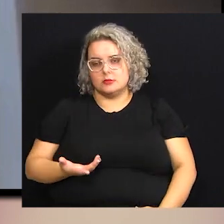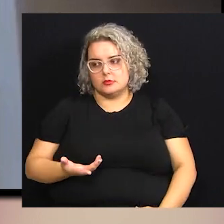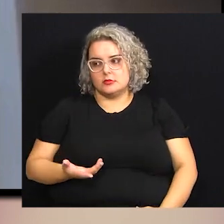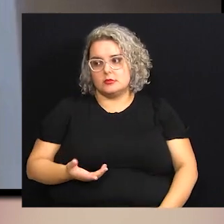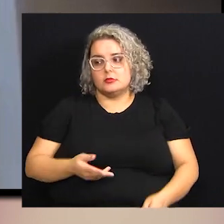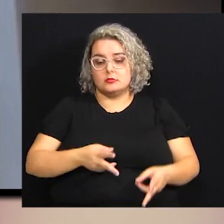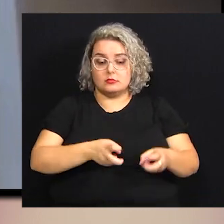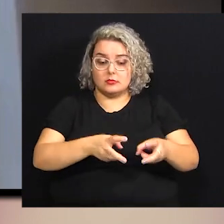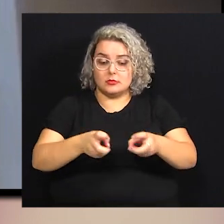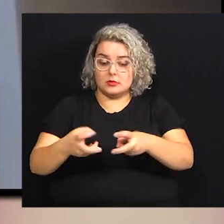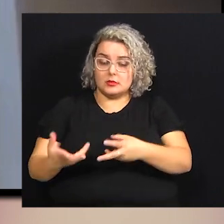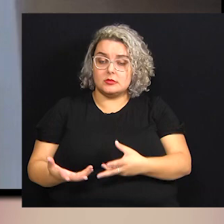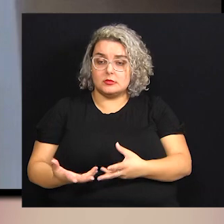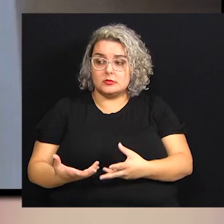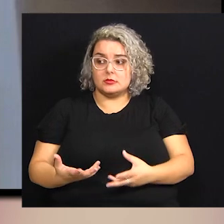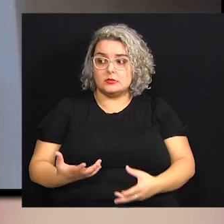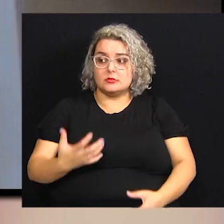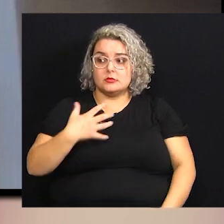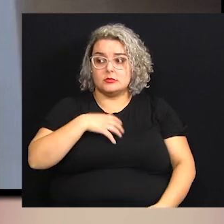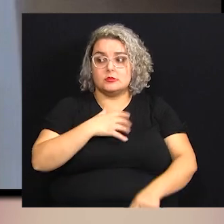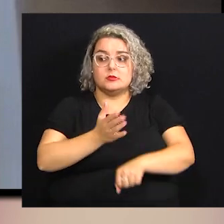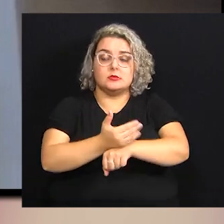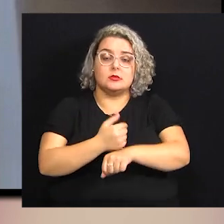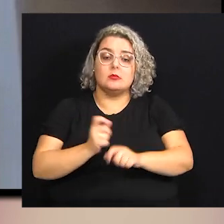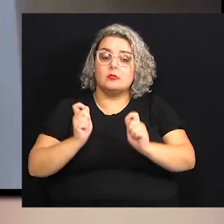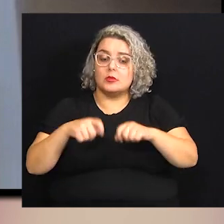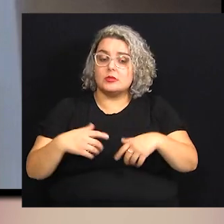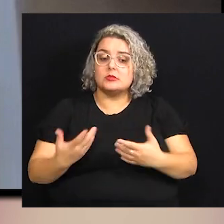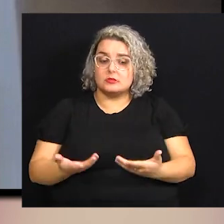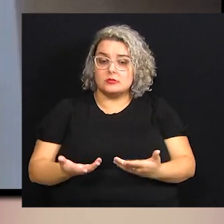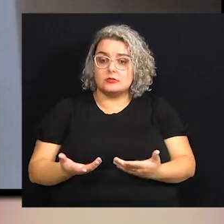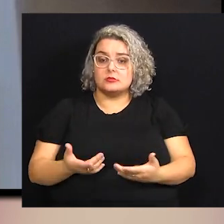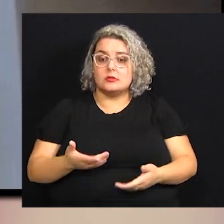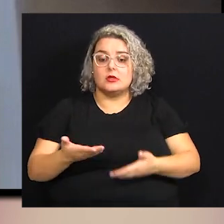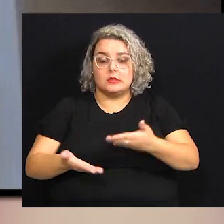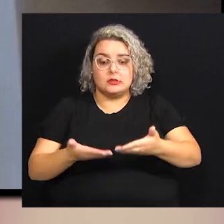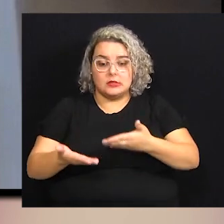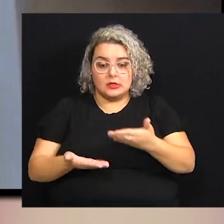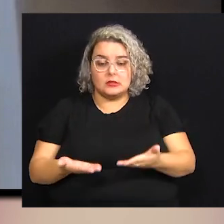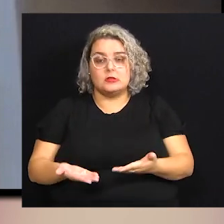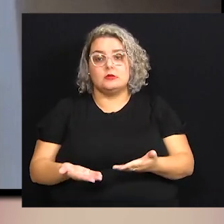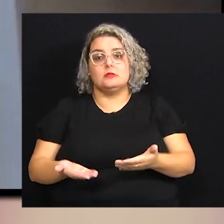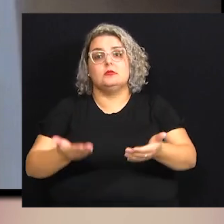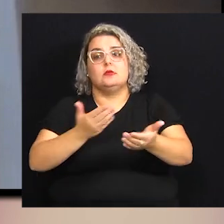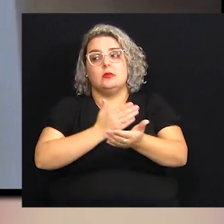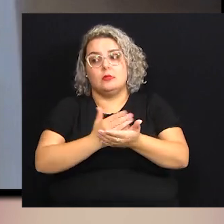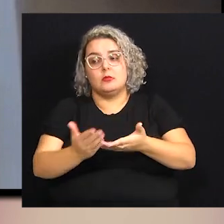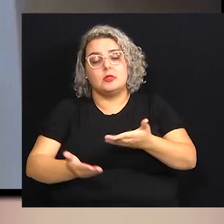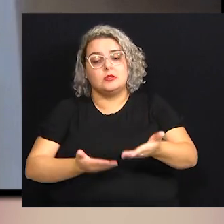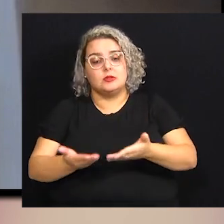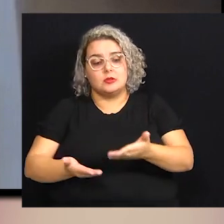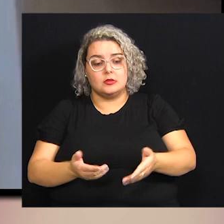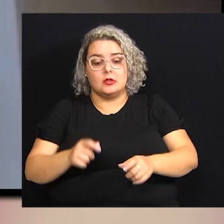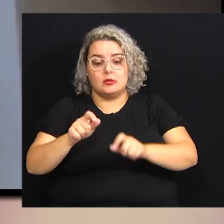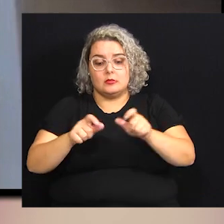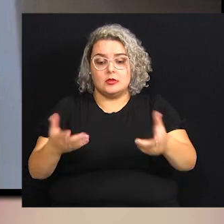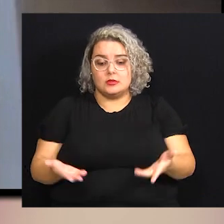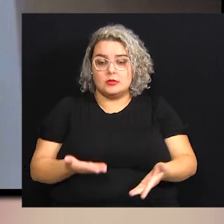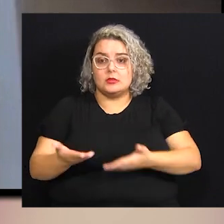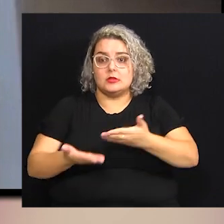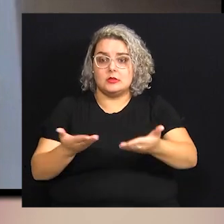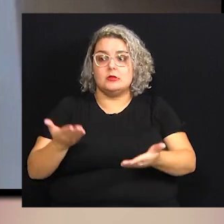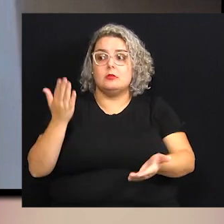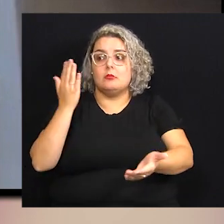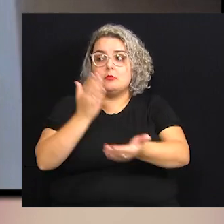secreções e detectar de forma mais precoce possível, porque aí a gente tratando, no início do tratamento já a pessoa